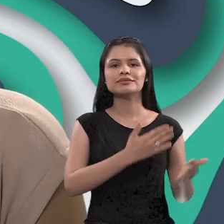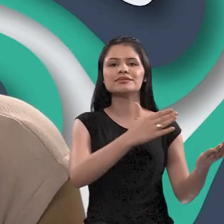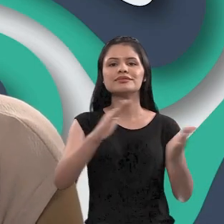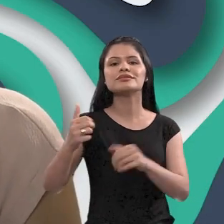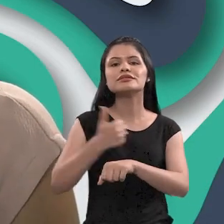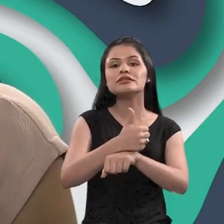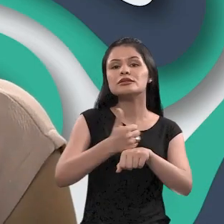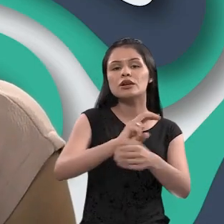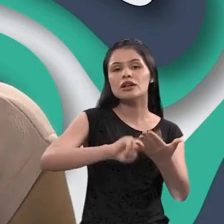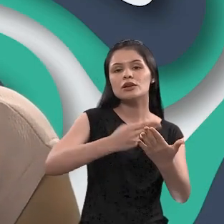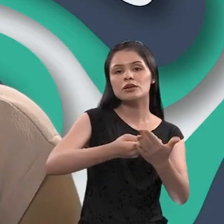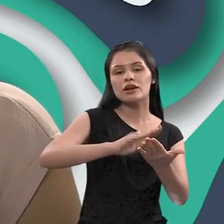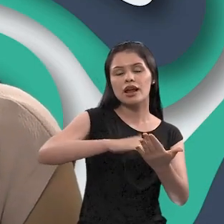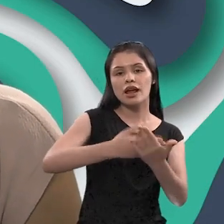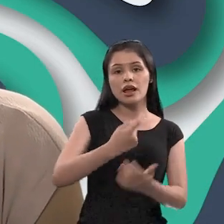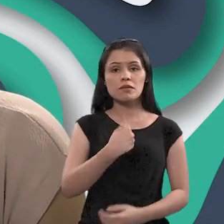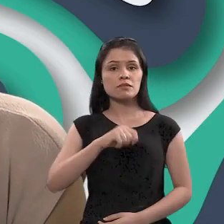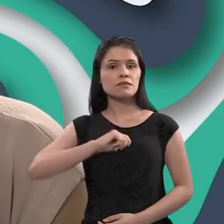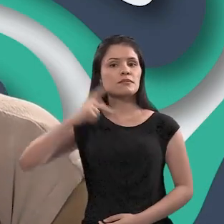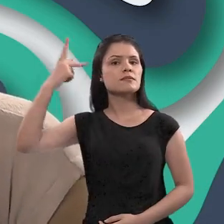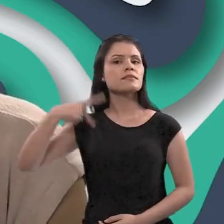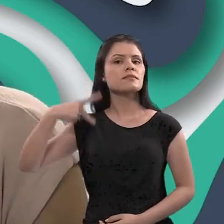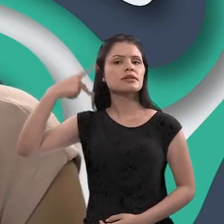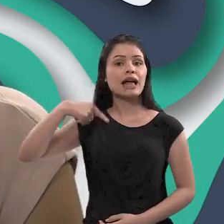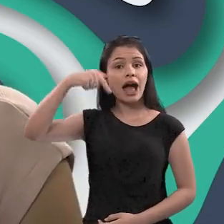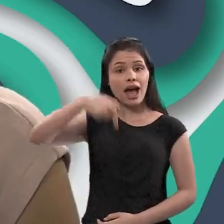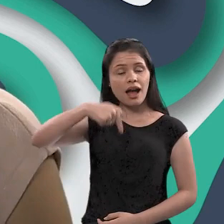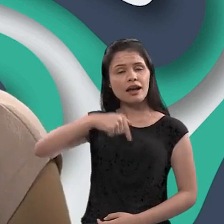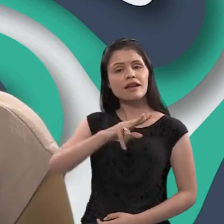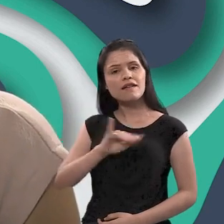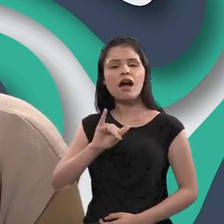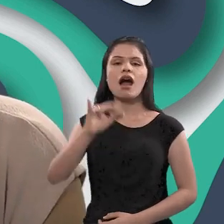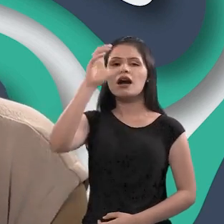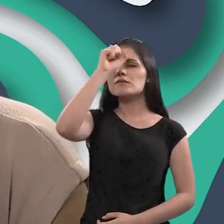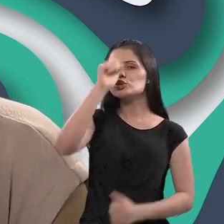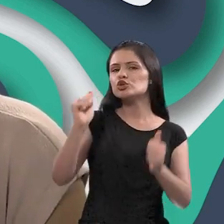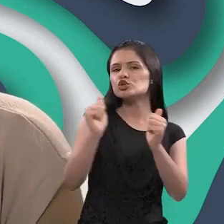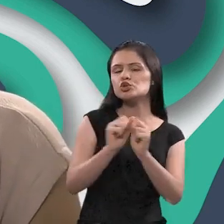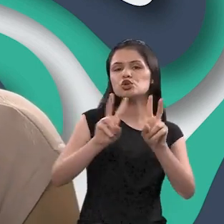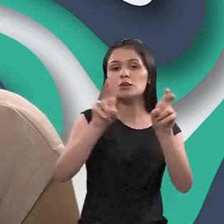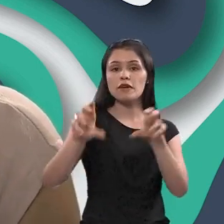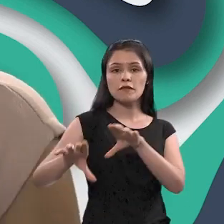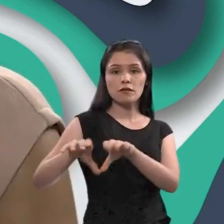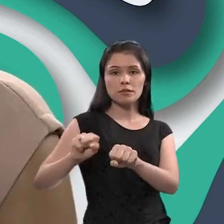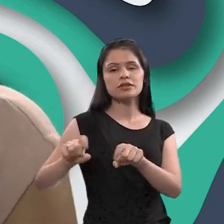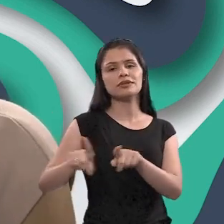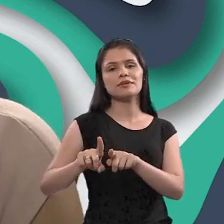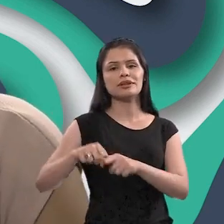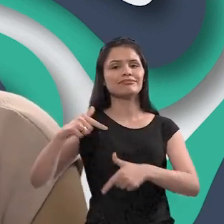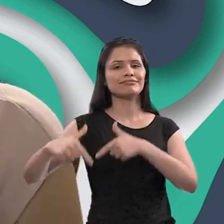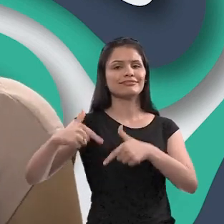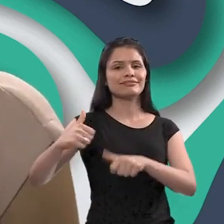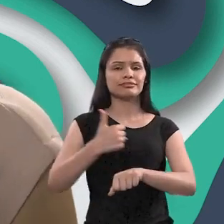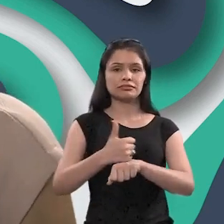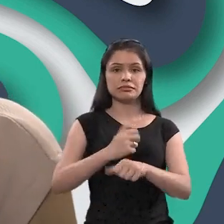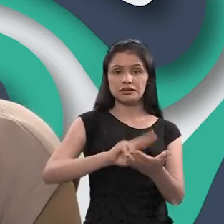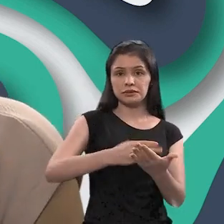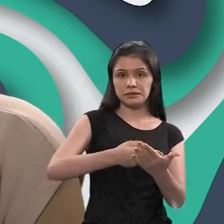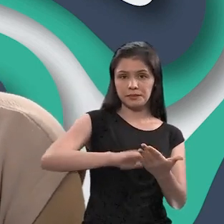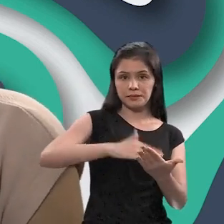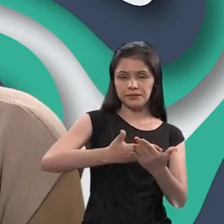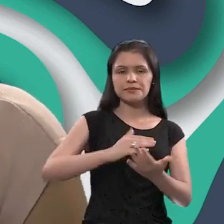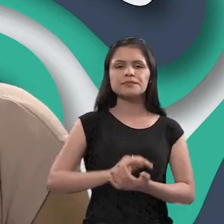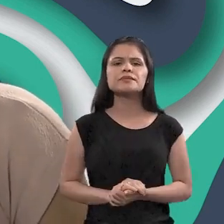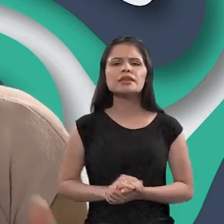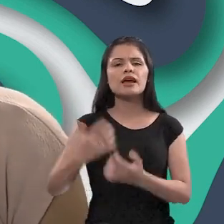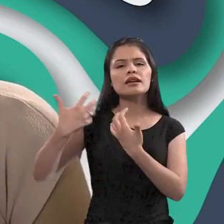Olá, tios! Eu sou Priscila Mello e este é um espaço para construirmos juntos acerca da formação e atuação do tios. Nessa